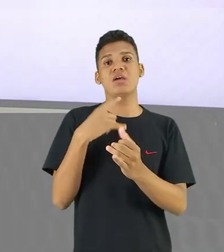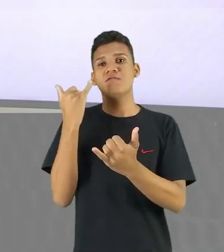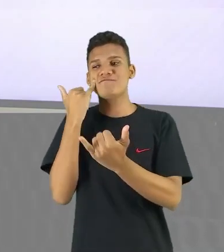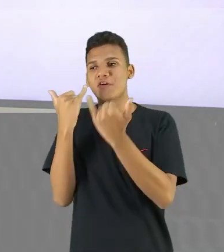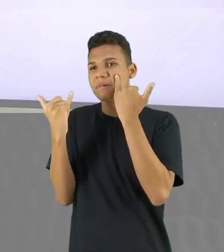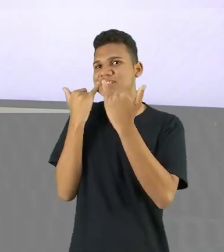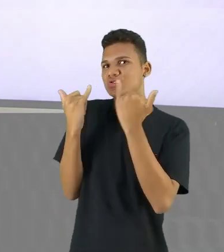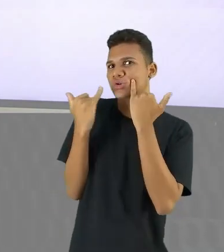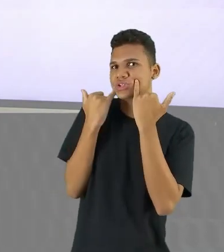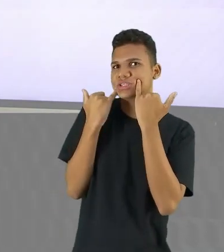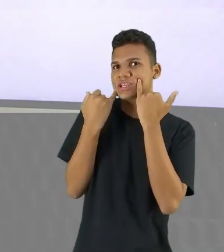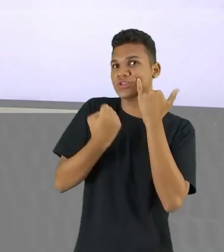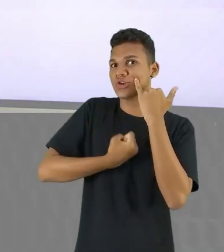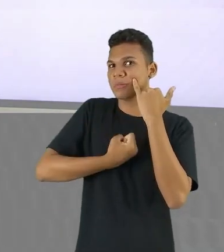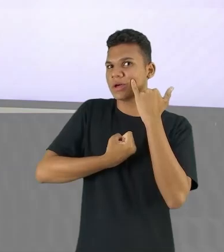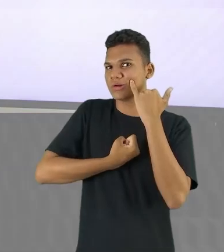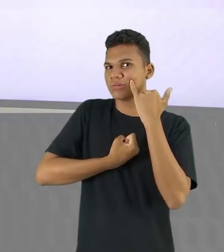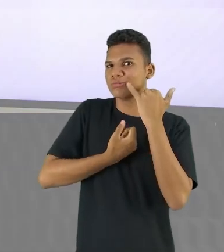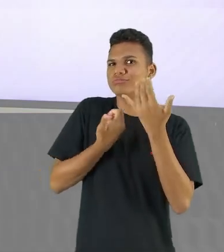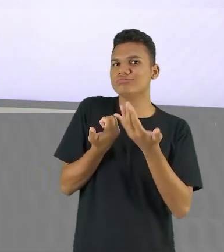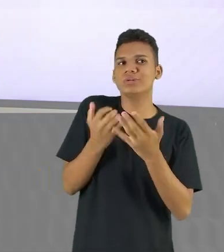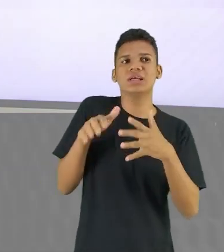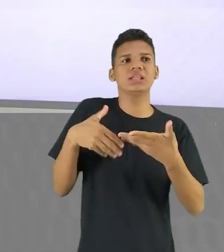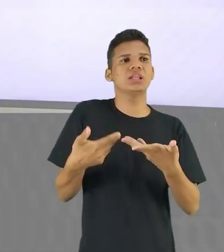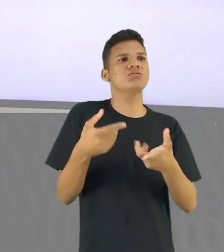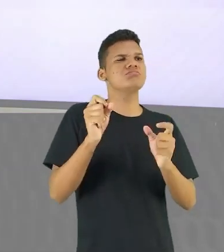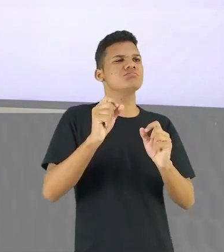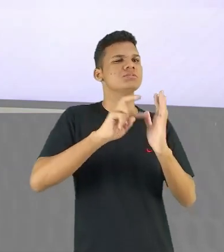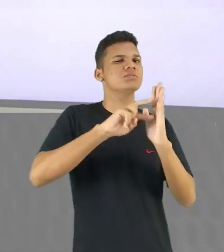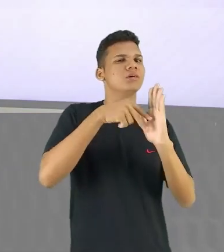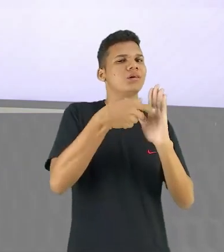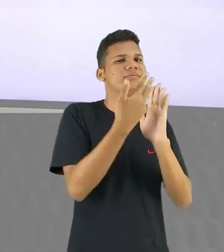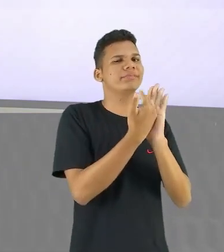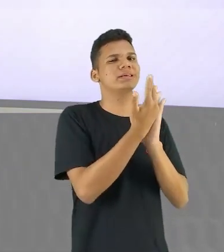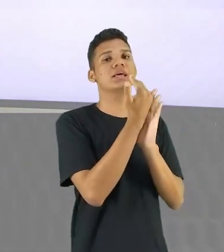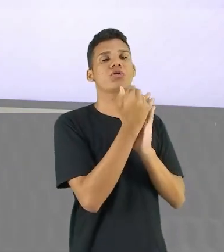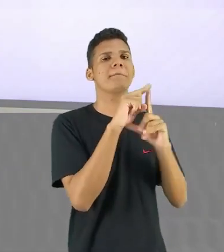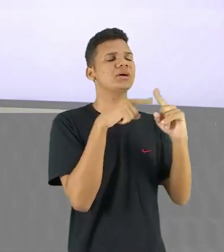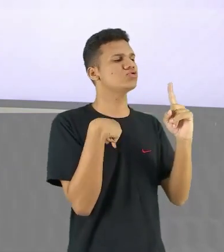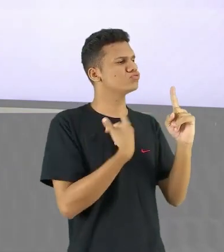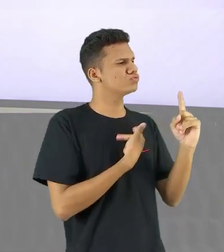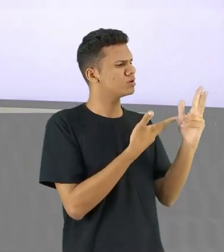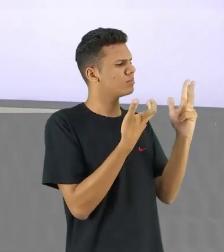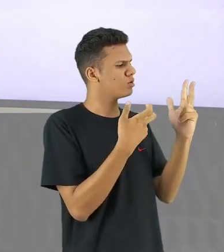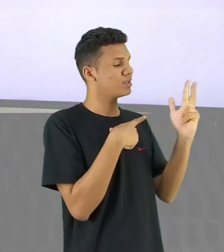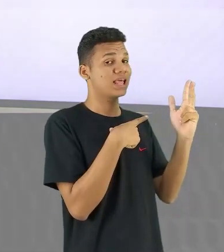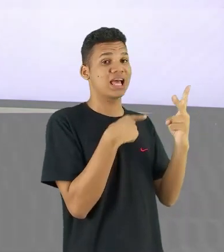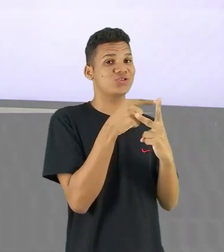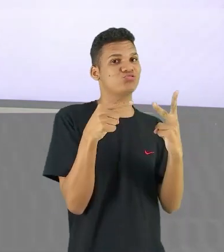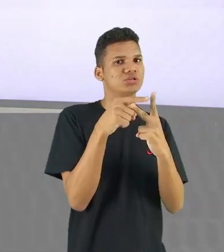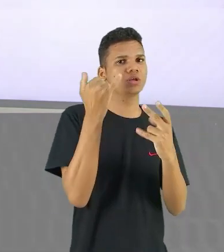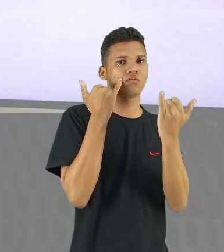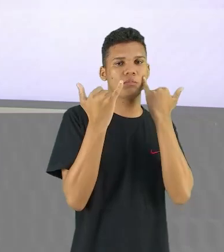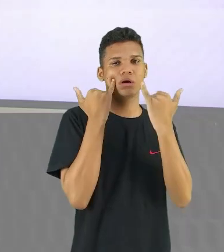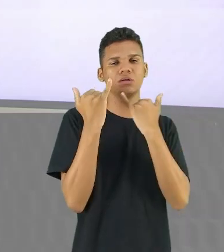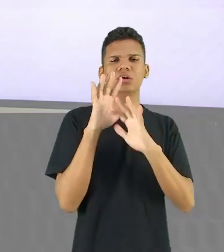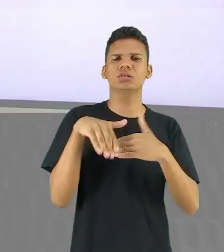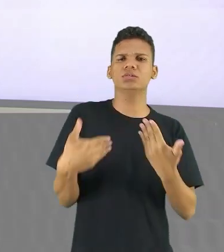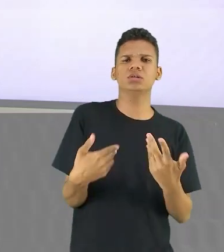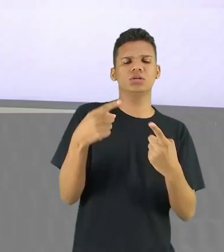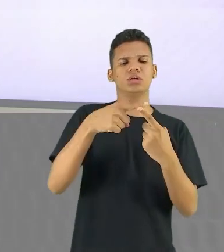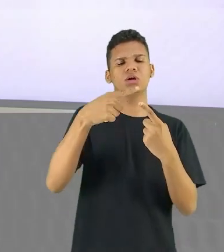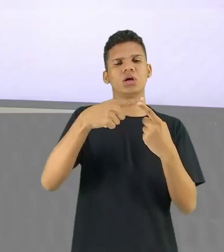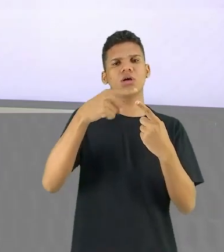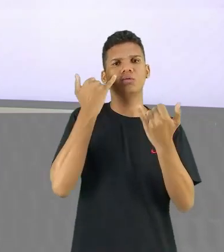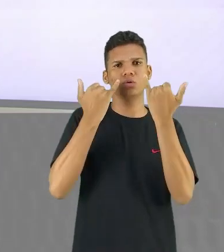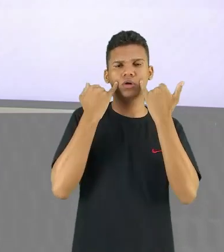trazer números, ele vai trazer símbolos para a gente, para que nós possamos associar essas duas informações. Então, esse